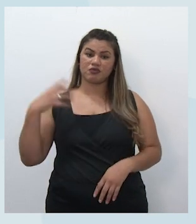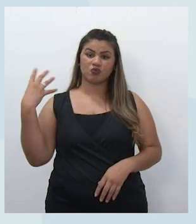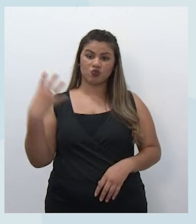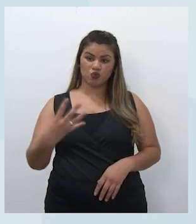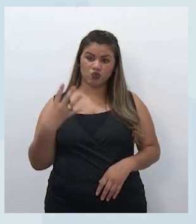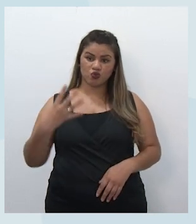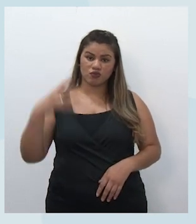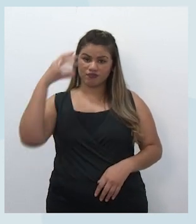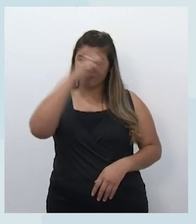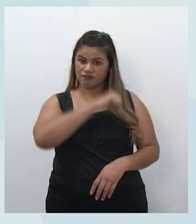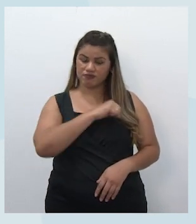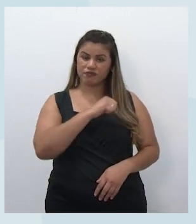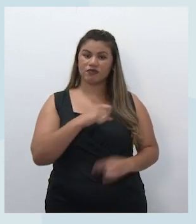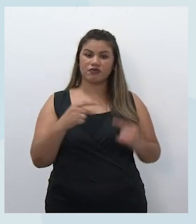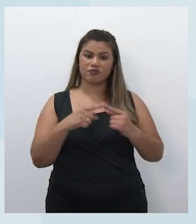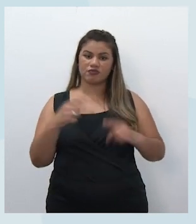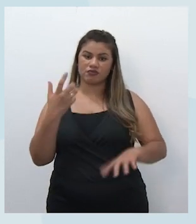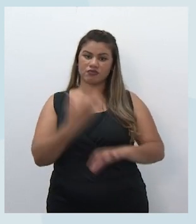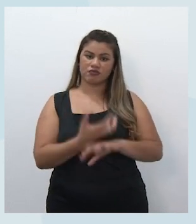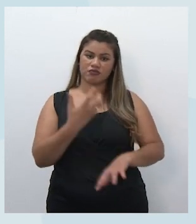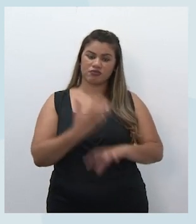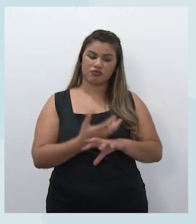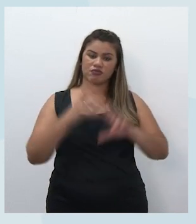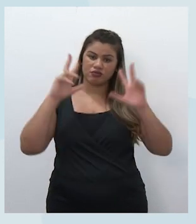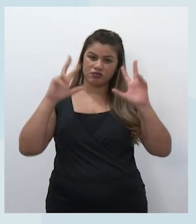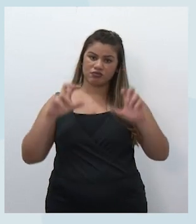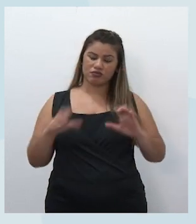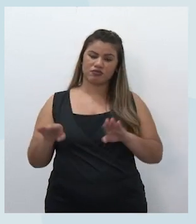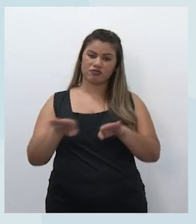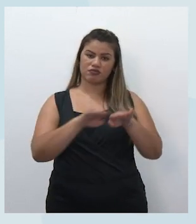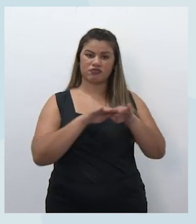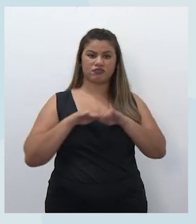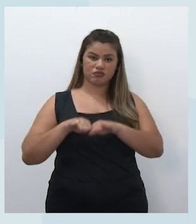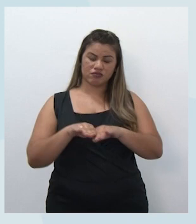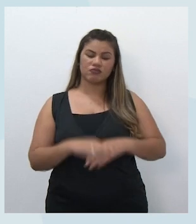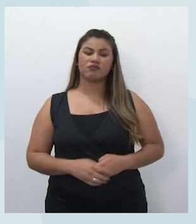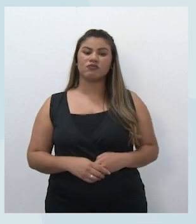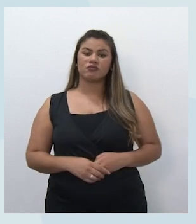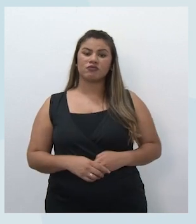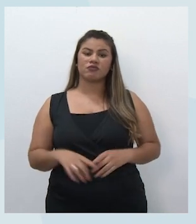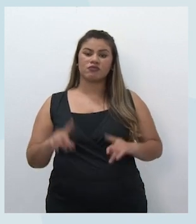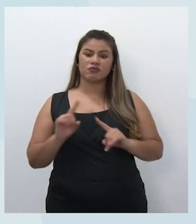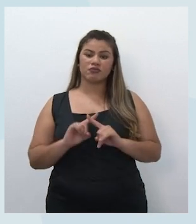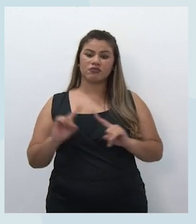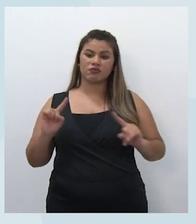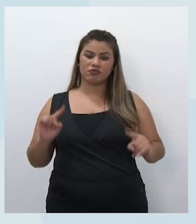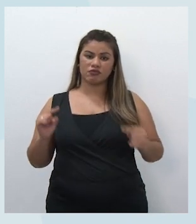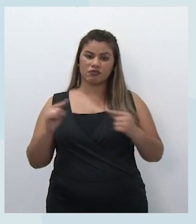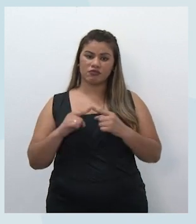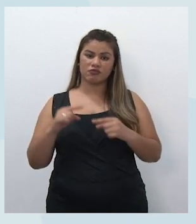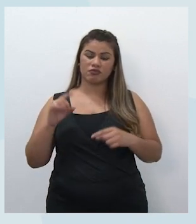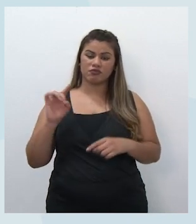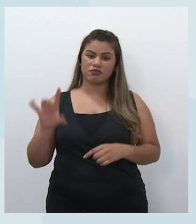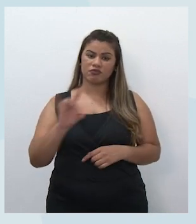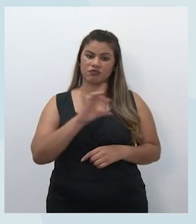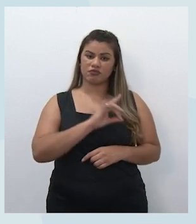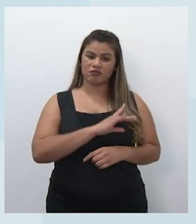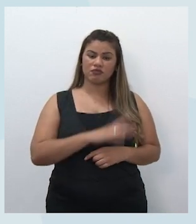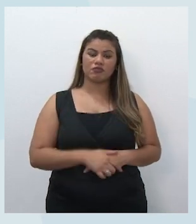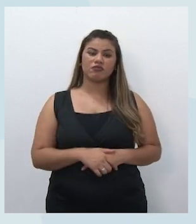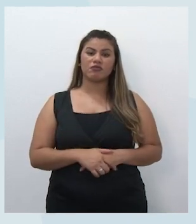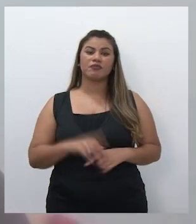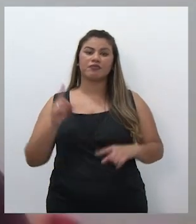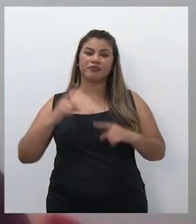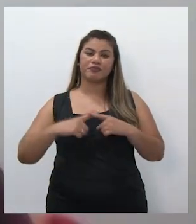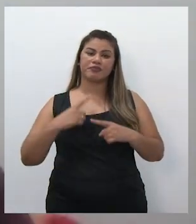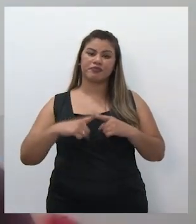com todos os componentes trabalhando o mesmo tema e a mesma questão, mas há material para cada um dos componentes, né? Por quê? Porque a gente tem os objetos